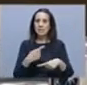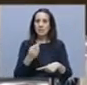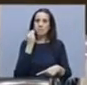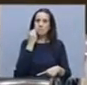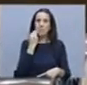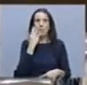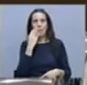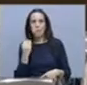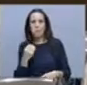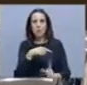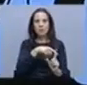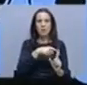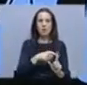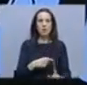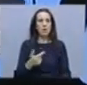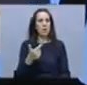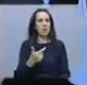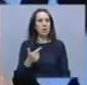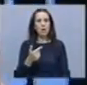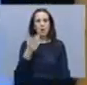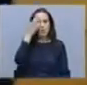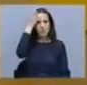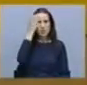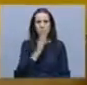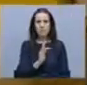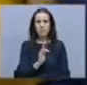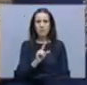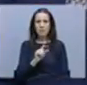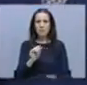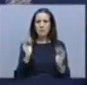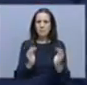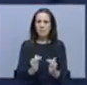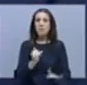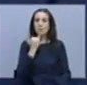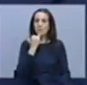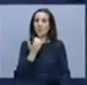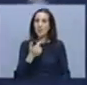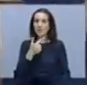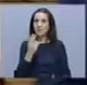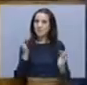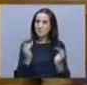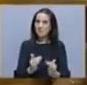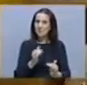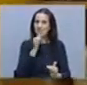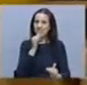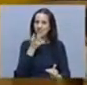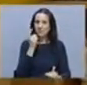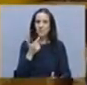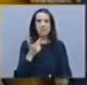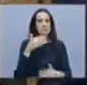defeito ou esta qualidade. Ó, chefe Filipe, tem que pôr menos, um bocadinho. Ele já pôs um bocadinho menos agora na televisão do que estou a